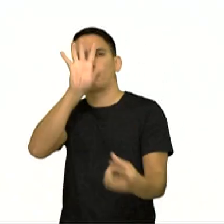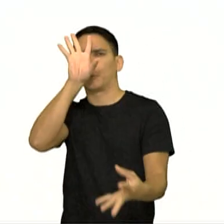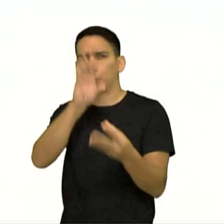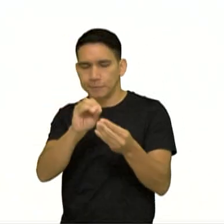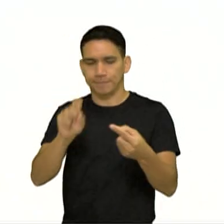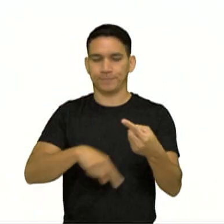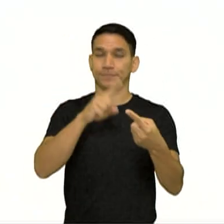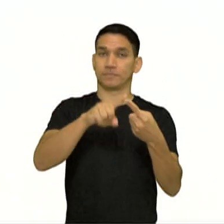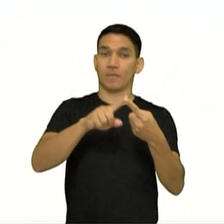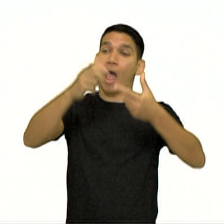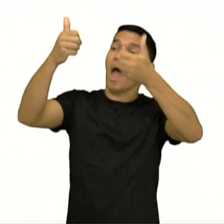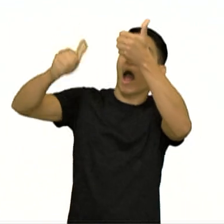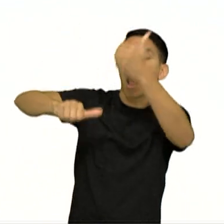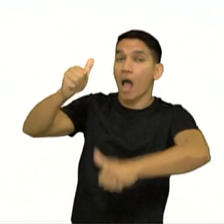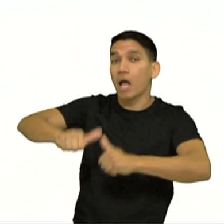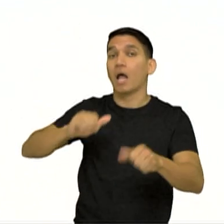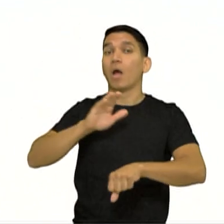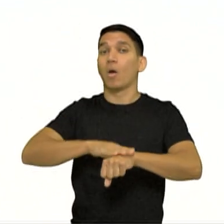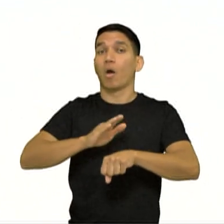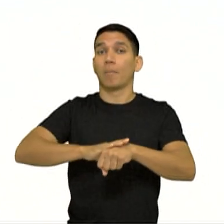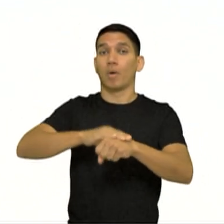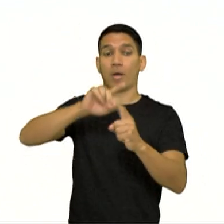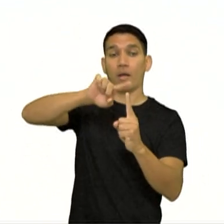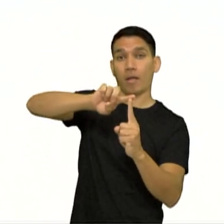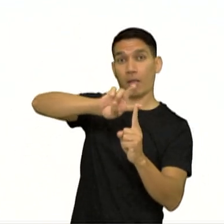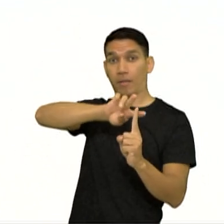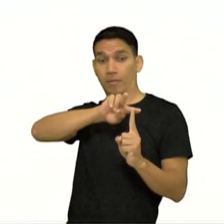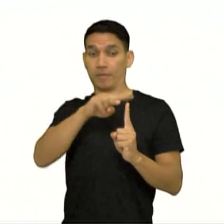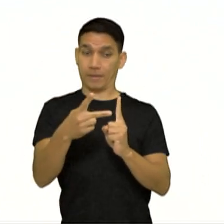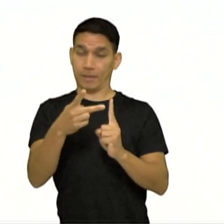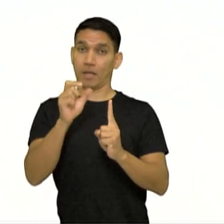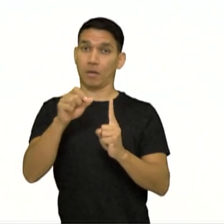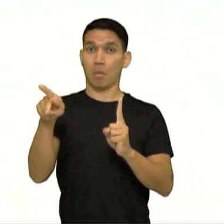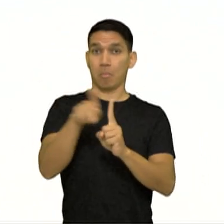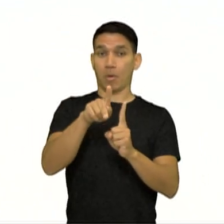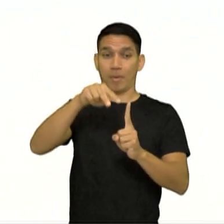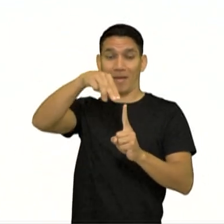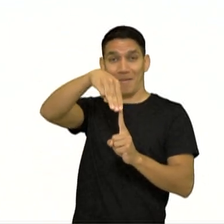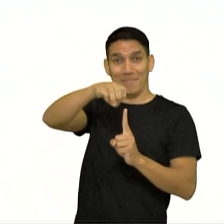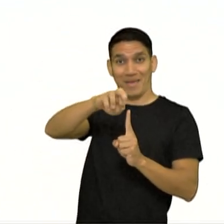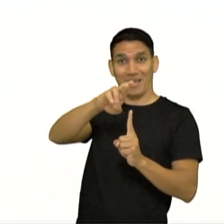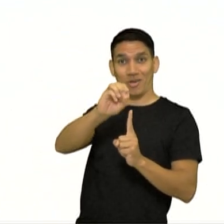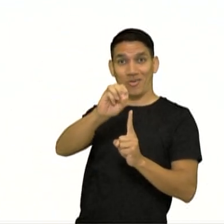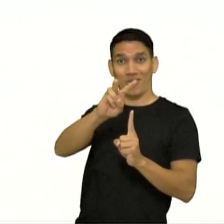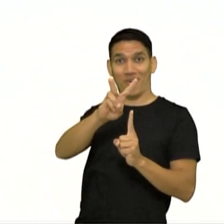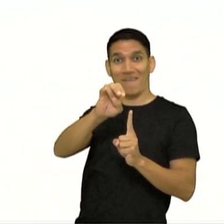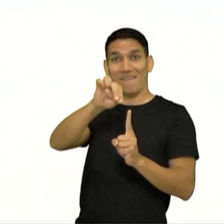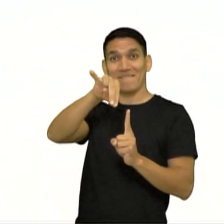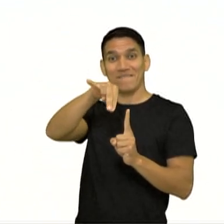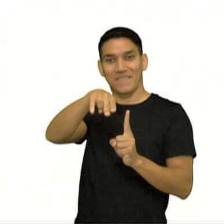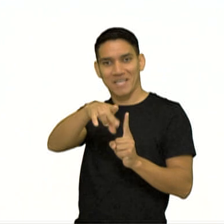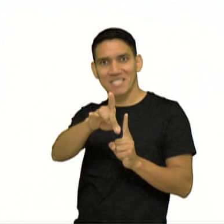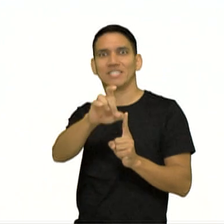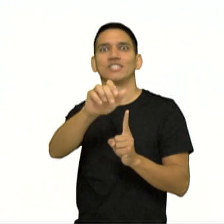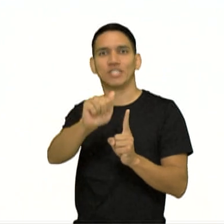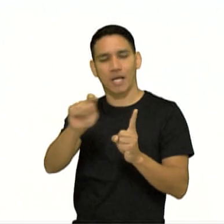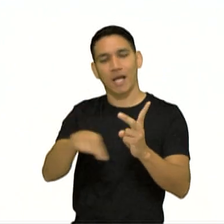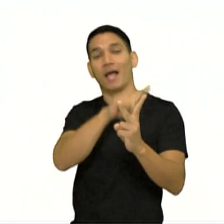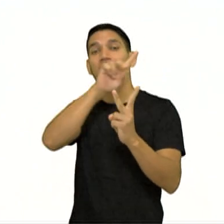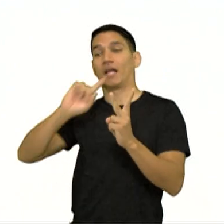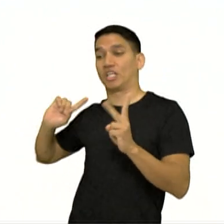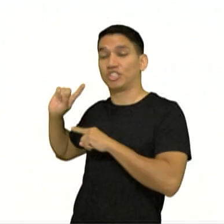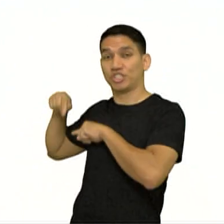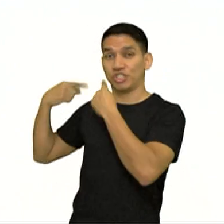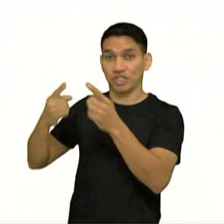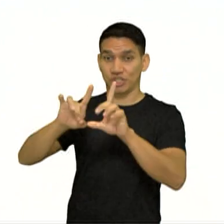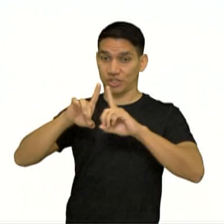são analisar a passagem da dinastia Merovíngia para a dinastia Carolíngia, tá